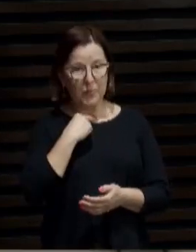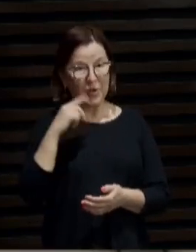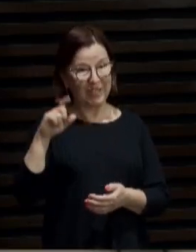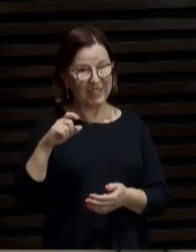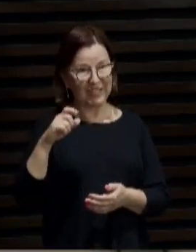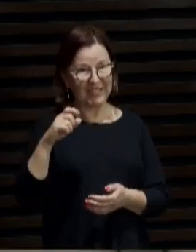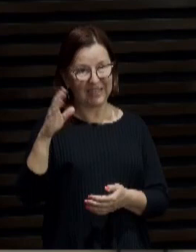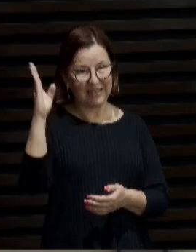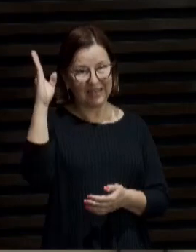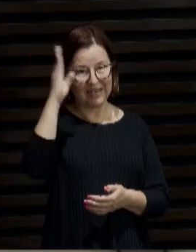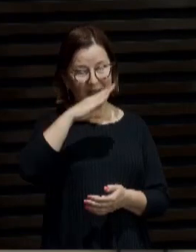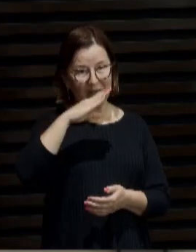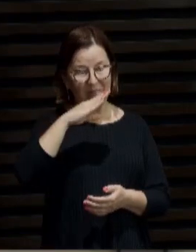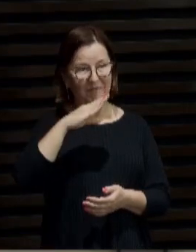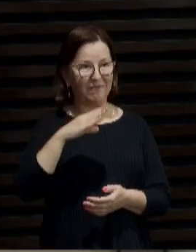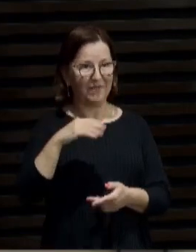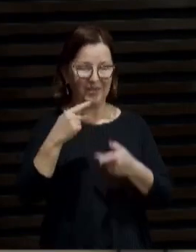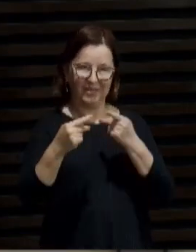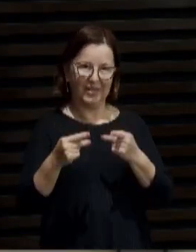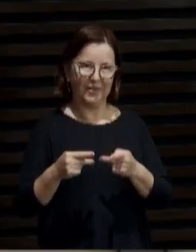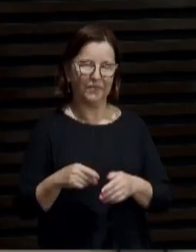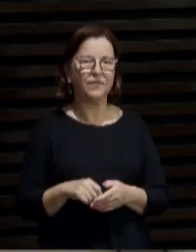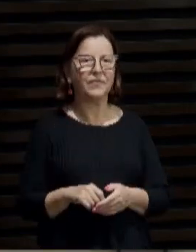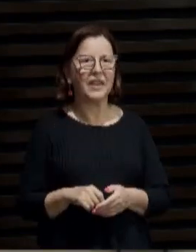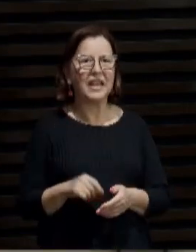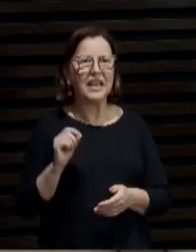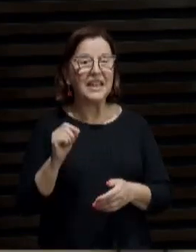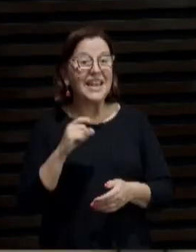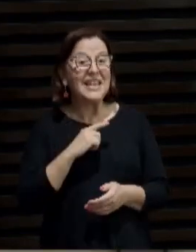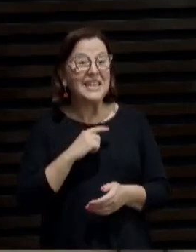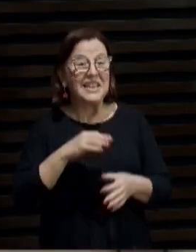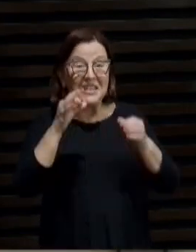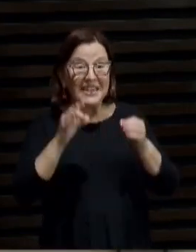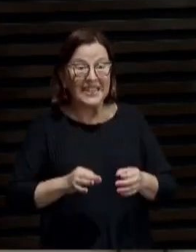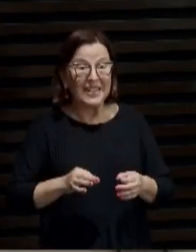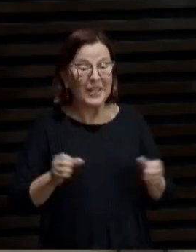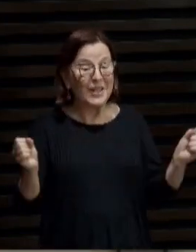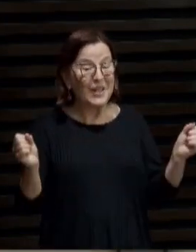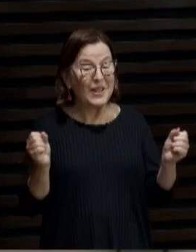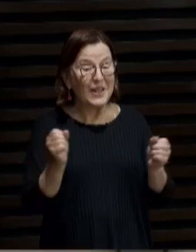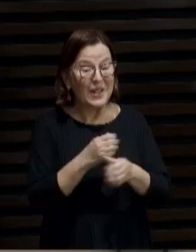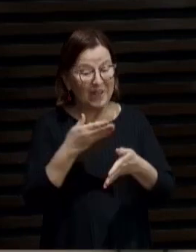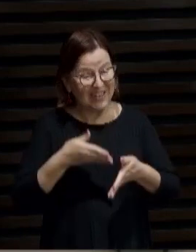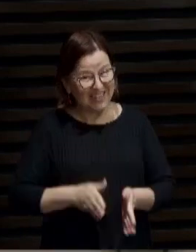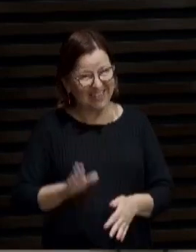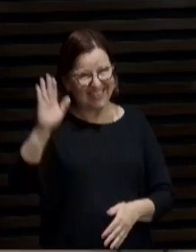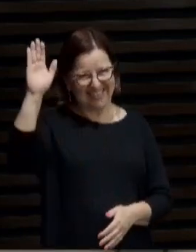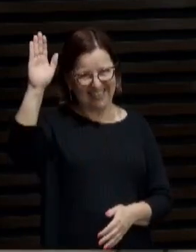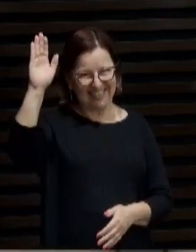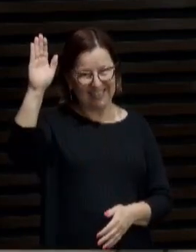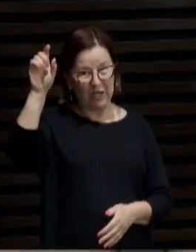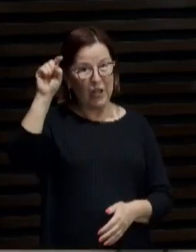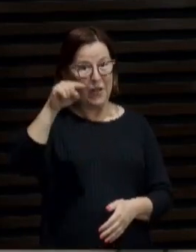Quem aqui tem certeza da sua morte e ressurreição? Quem tem certeza do seu novo nascimento? Aqui ergue a mão. Você não pode ser